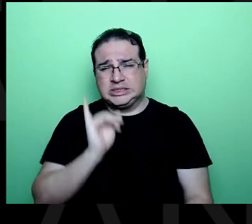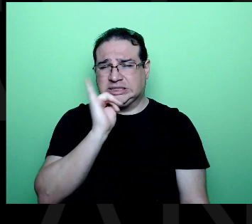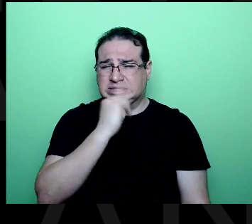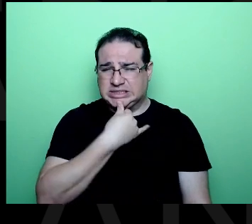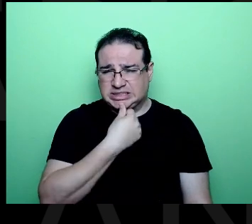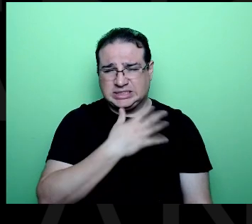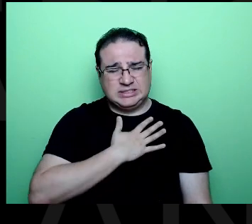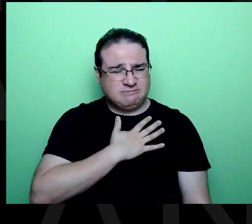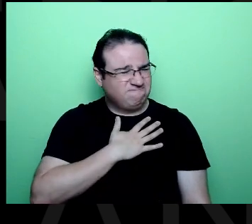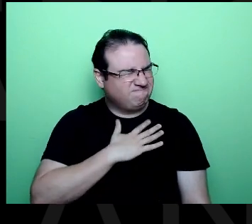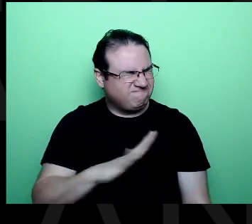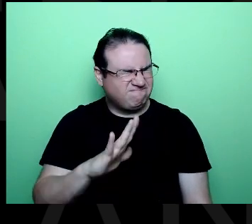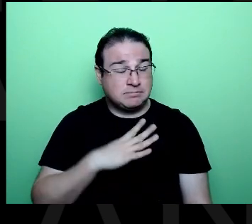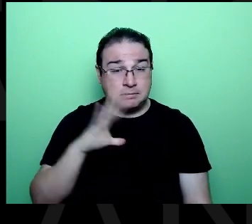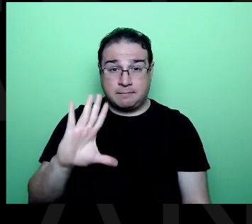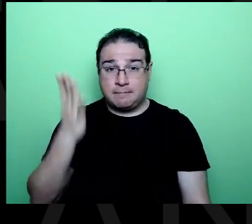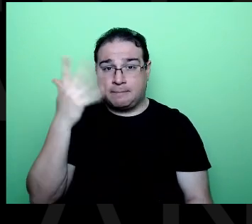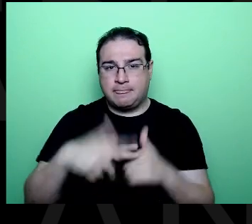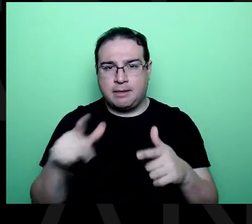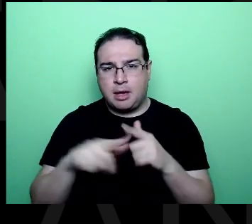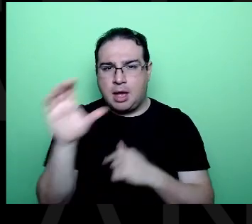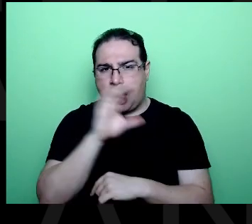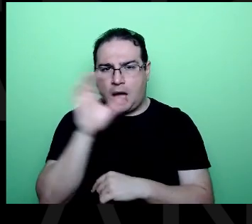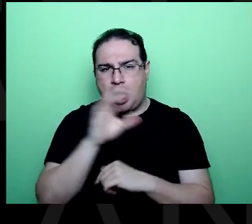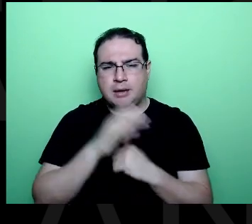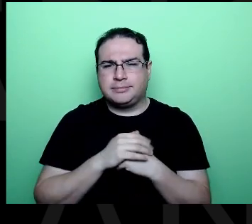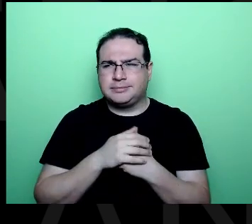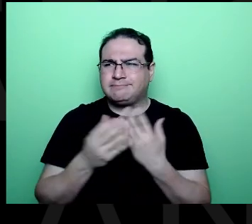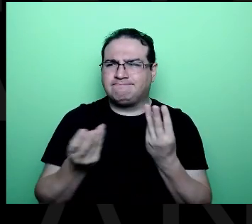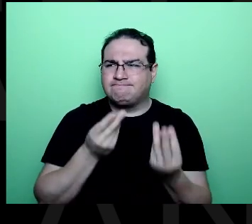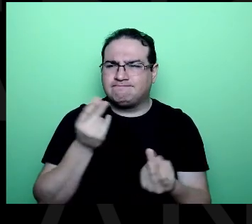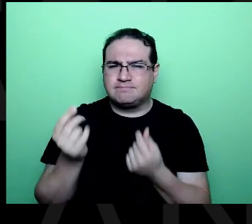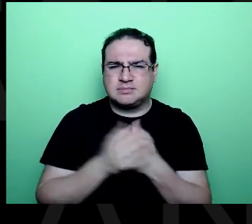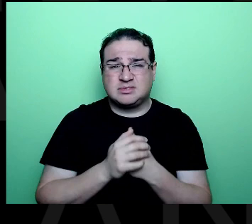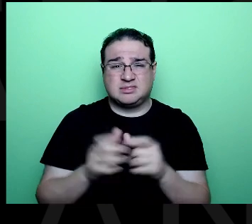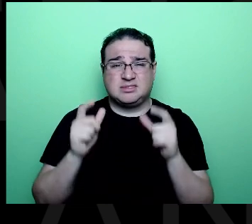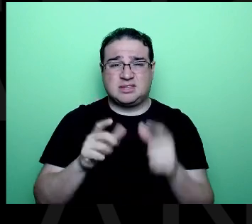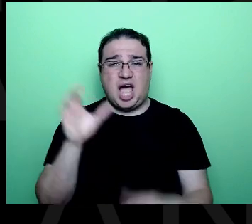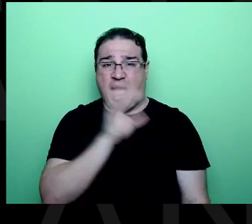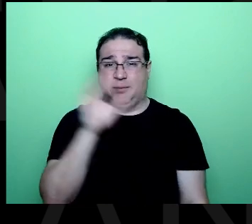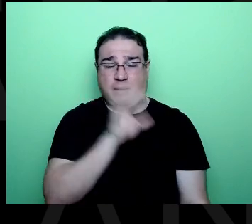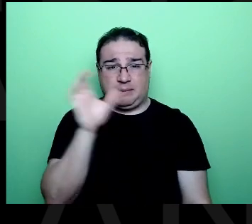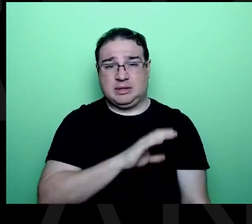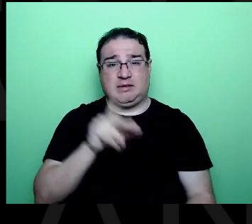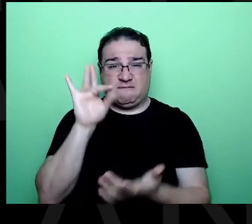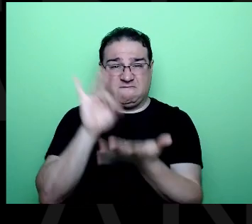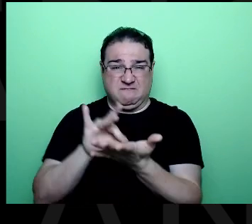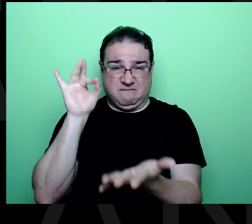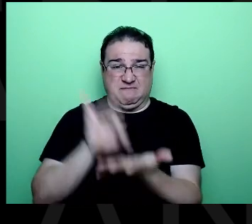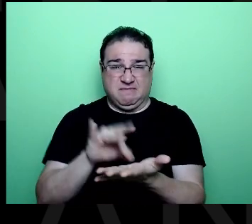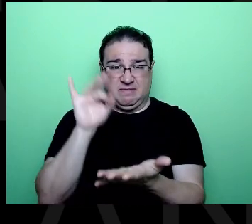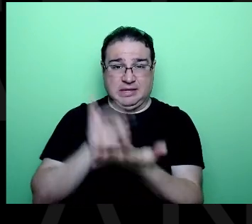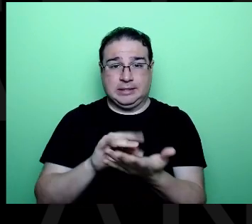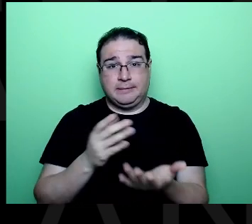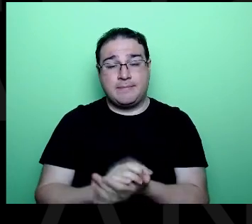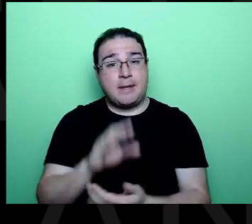algum fato urgente, eu nunca tive muito saco para o factual, digamos assim. E a